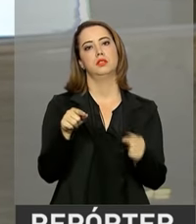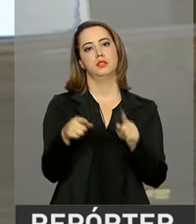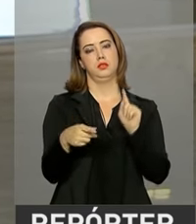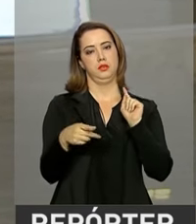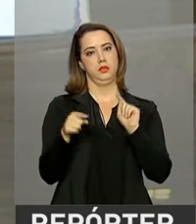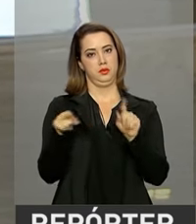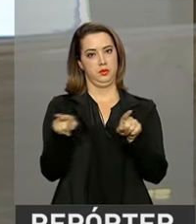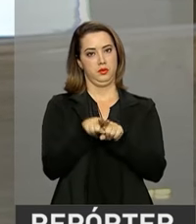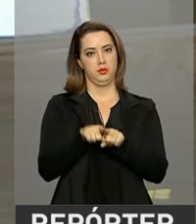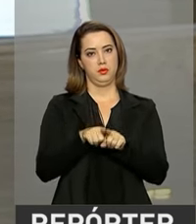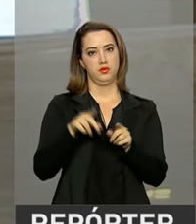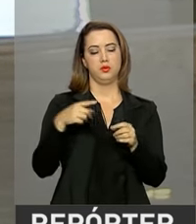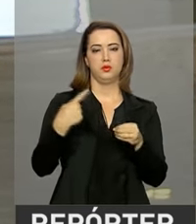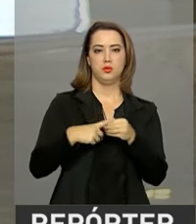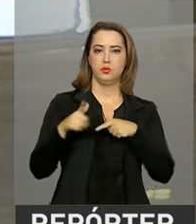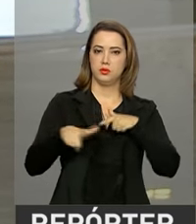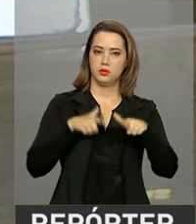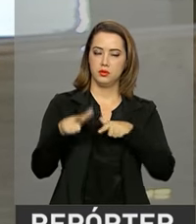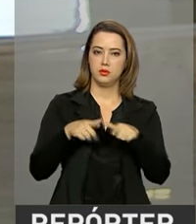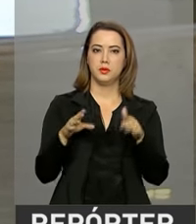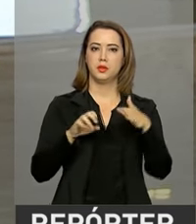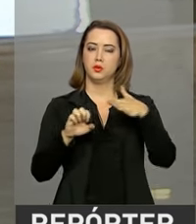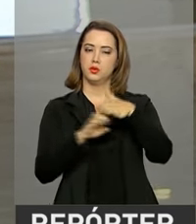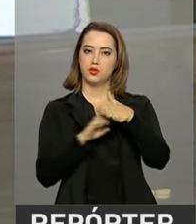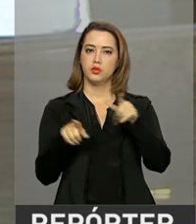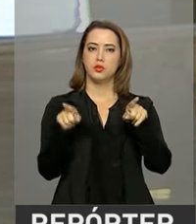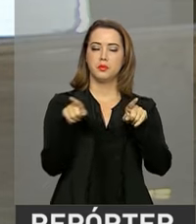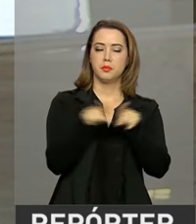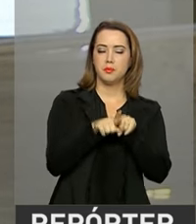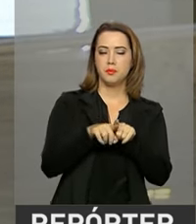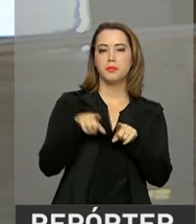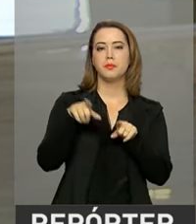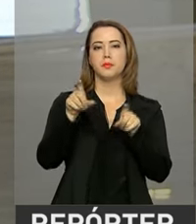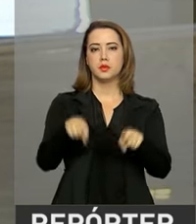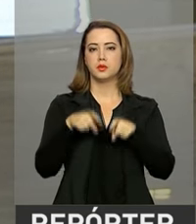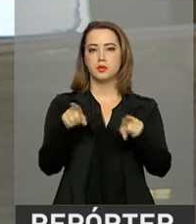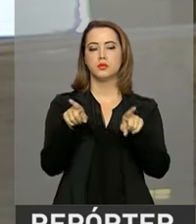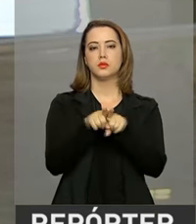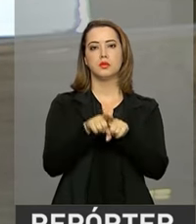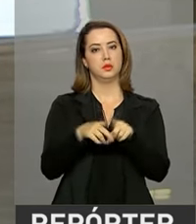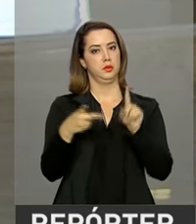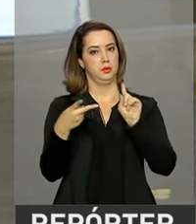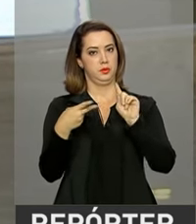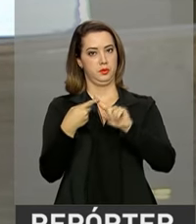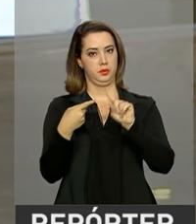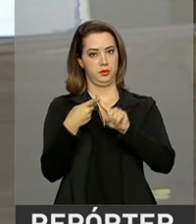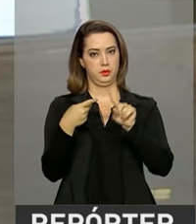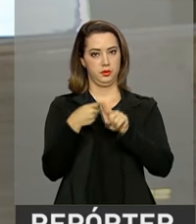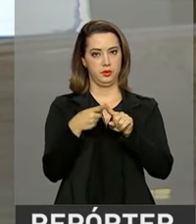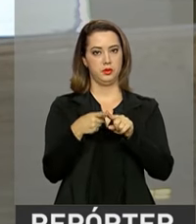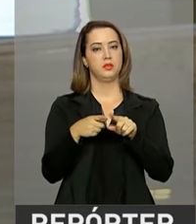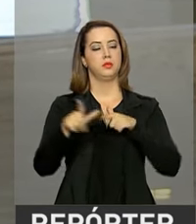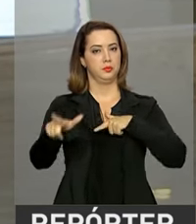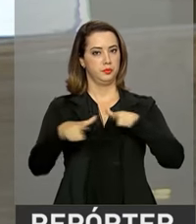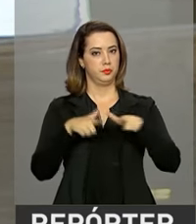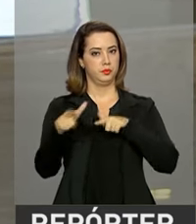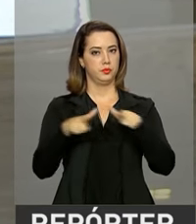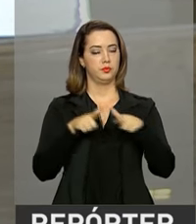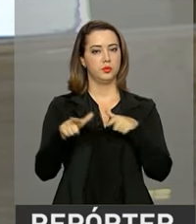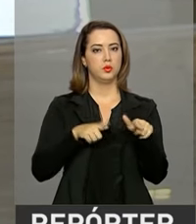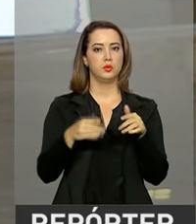privada e do campo, e o regime próprio, que paga os benefícios para militares e servidores públicos